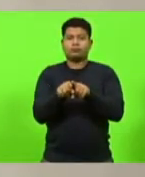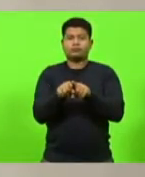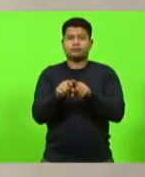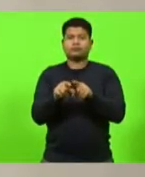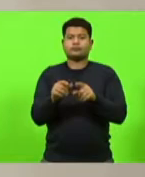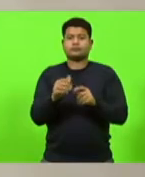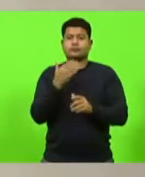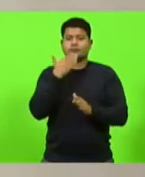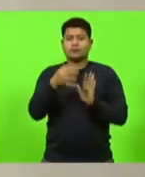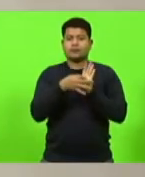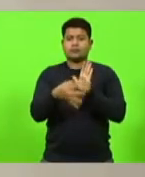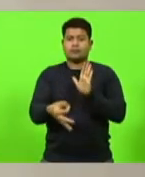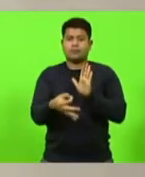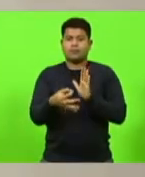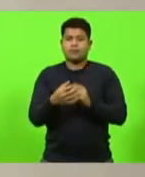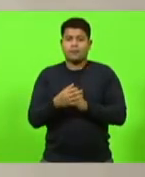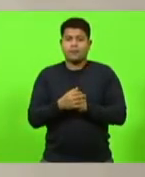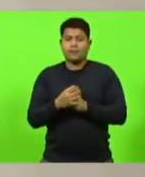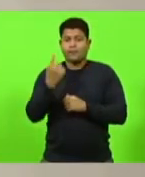diligências. Dia